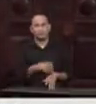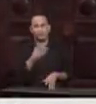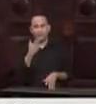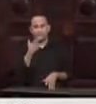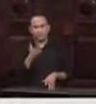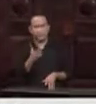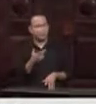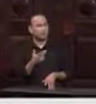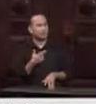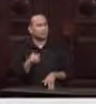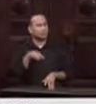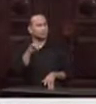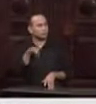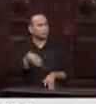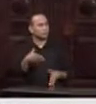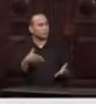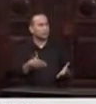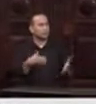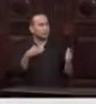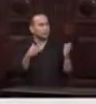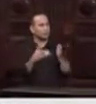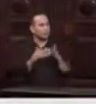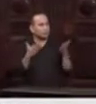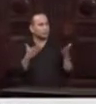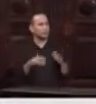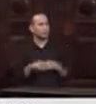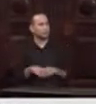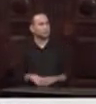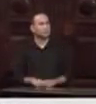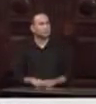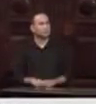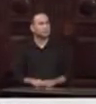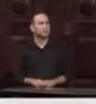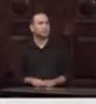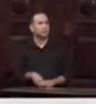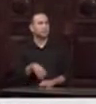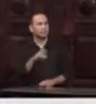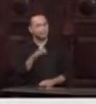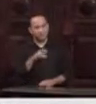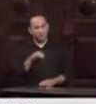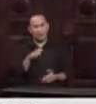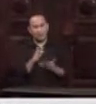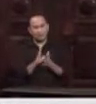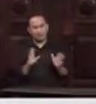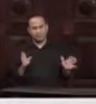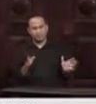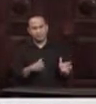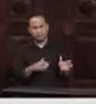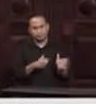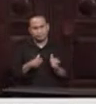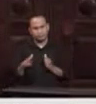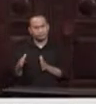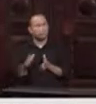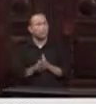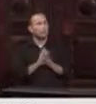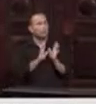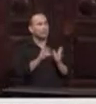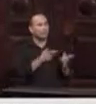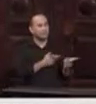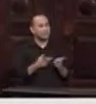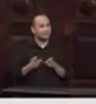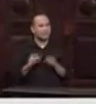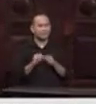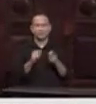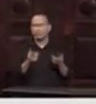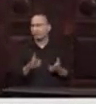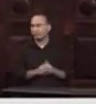destes que ficamos por último aqui, até o final desse expediente que vai encerrando a jornada, deputado Jânio Mendes. Mas a visita que fiz